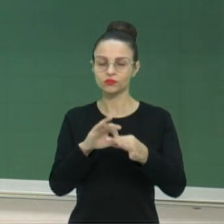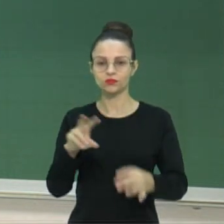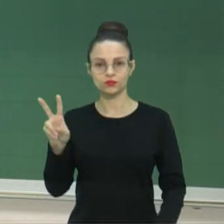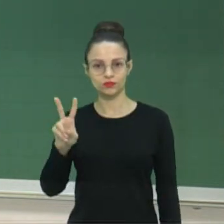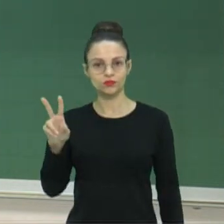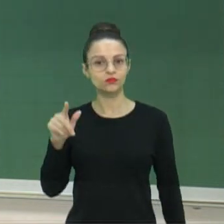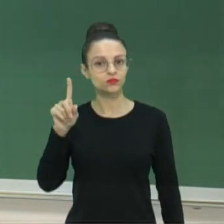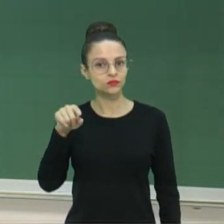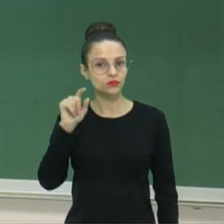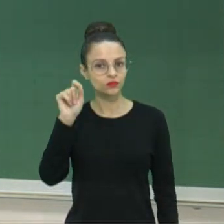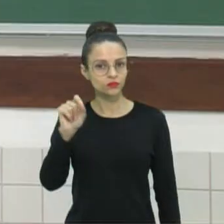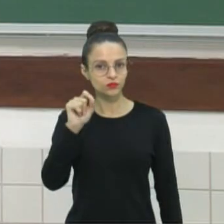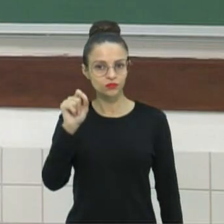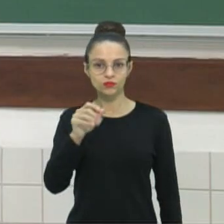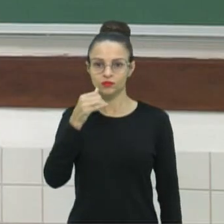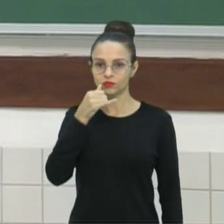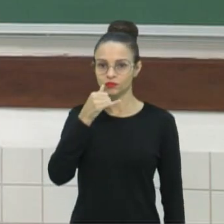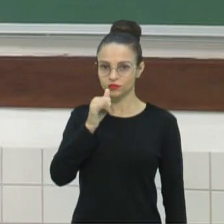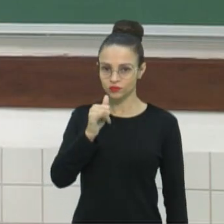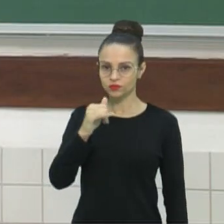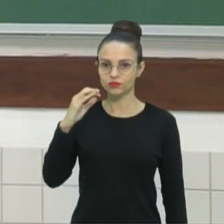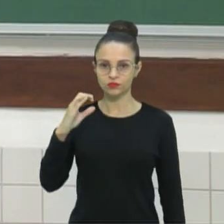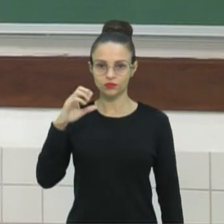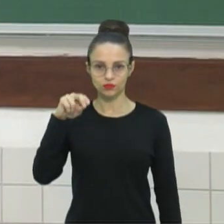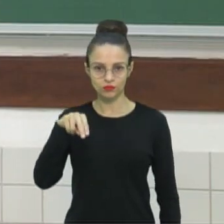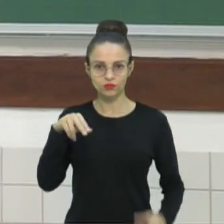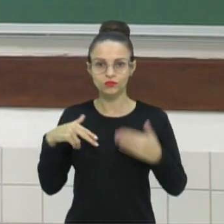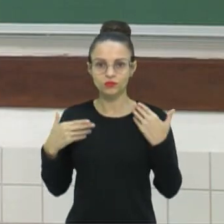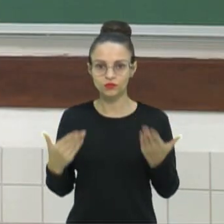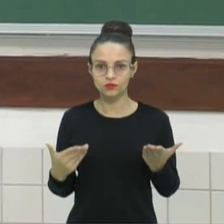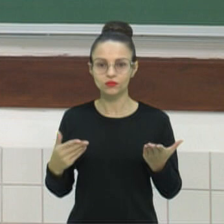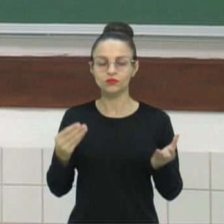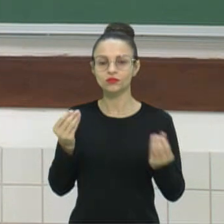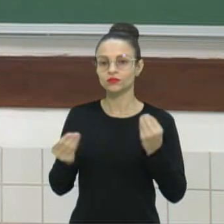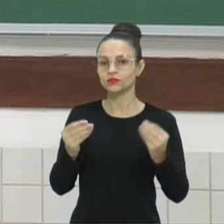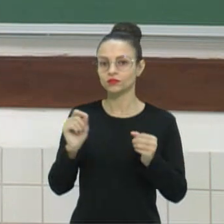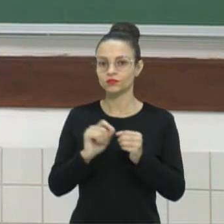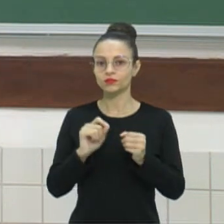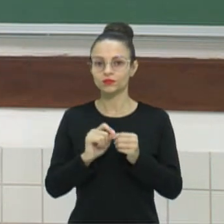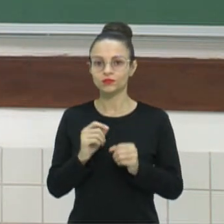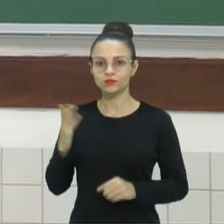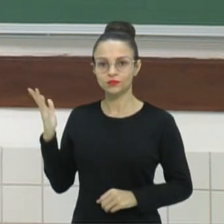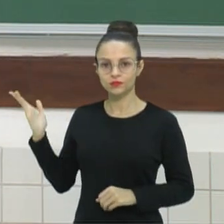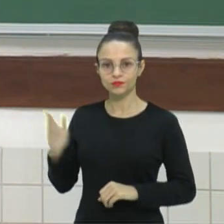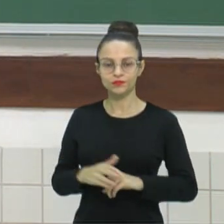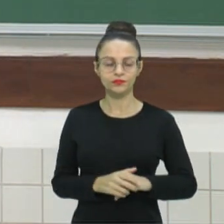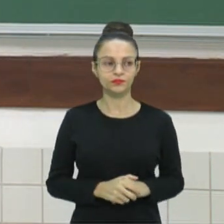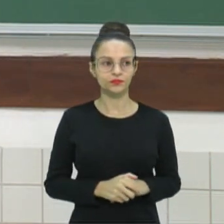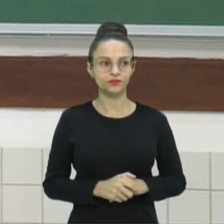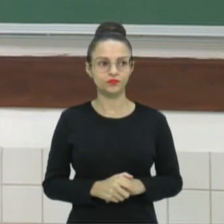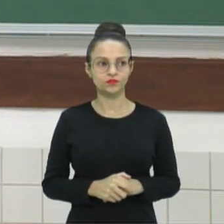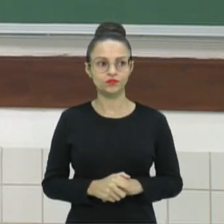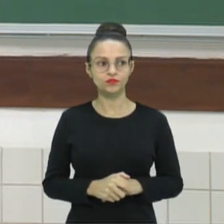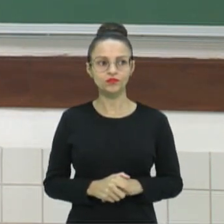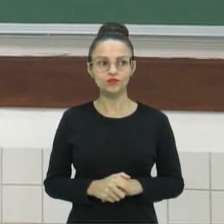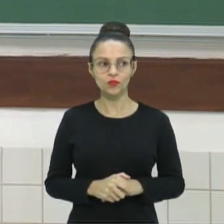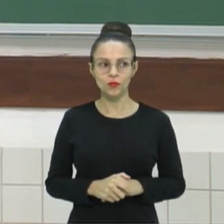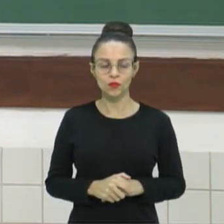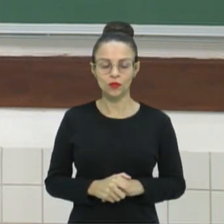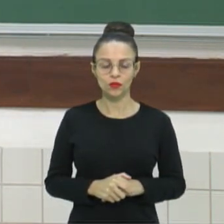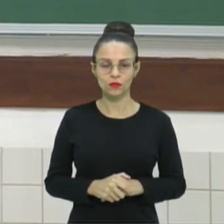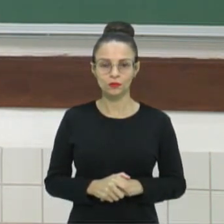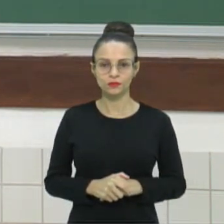a energia cinética, ok? Com essas informações aqui, o que você faz? Coloca aqui a